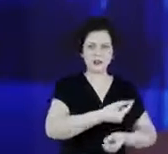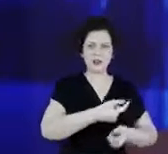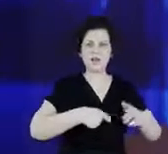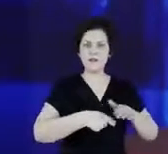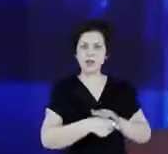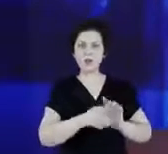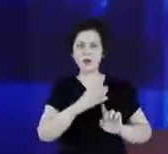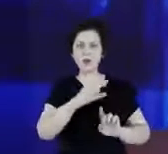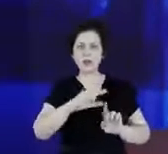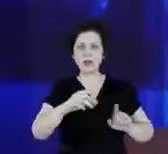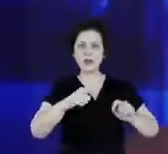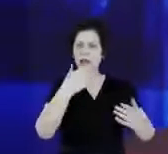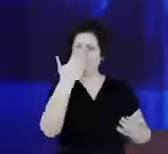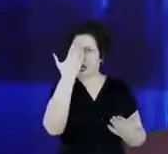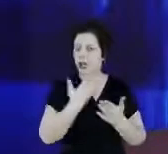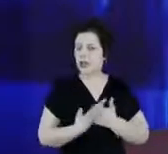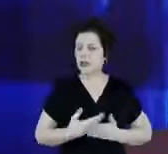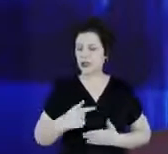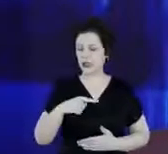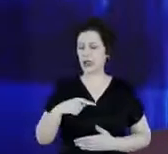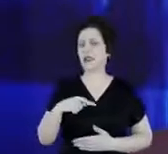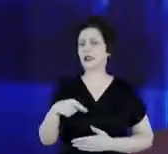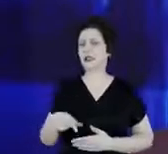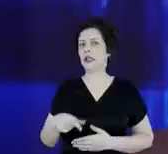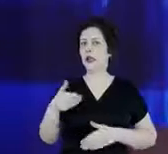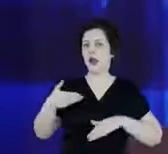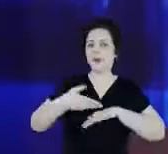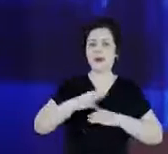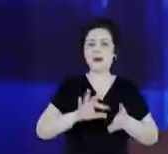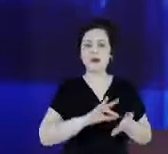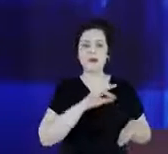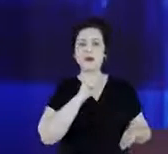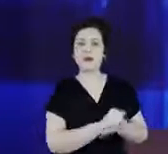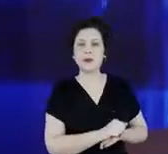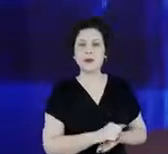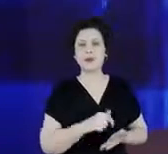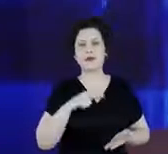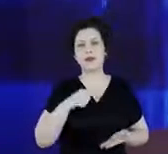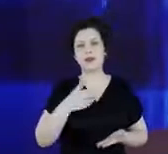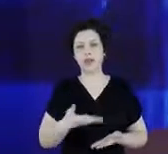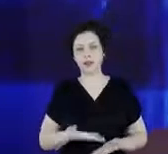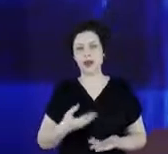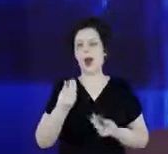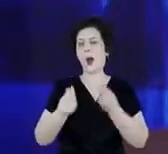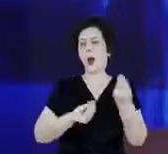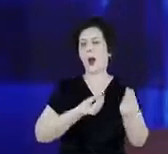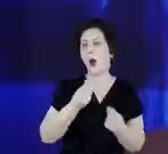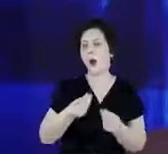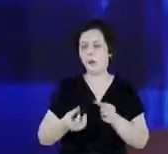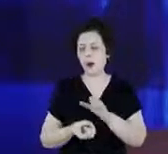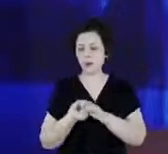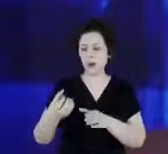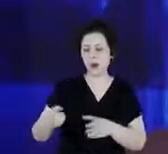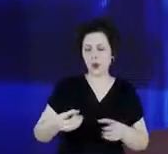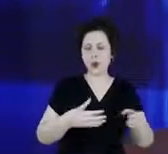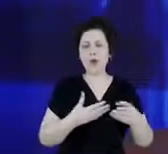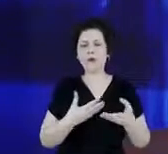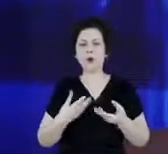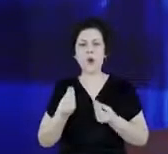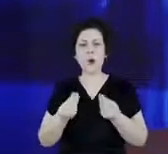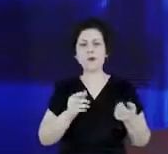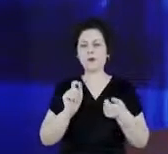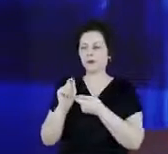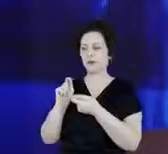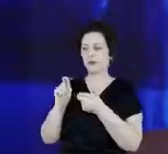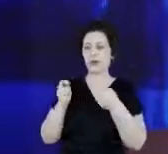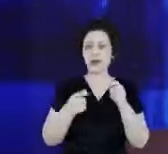o cliente está de muita confiança para participar para tá ali né como é que se inova-se digitaliza